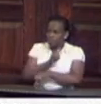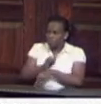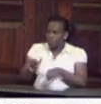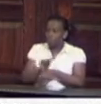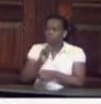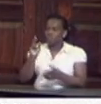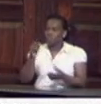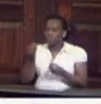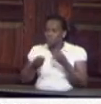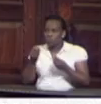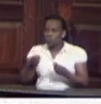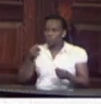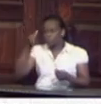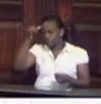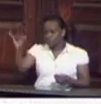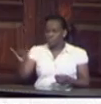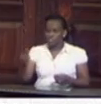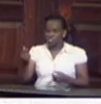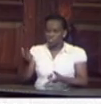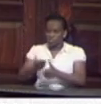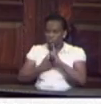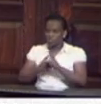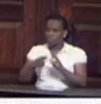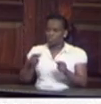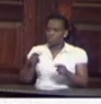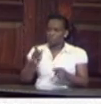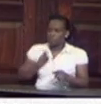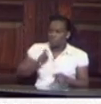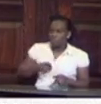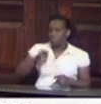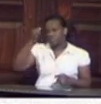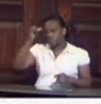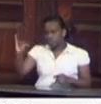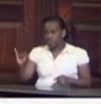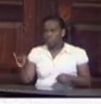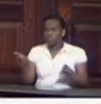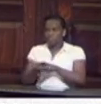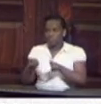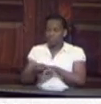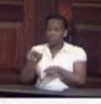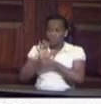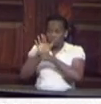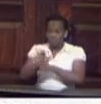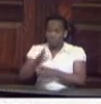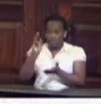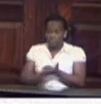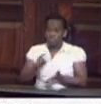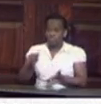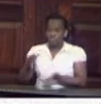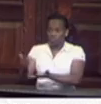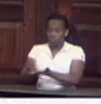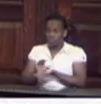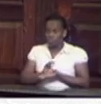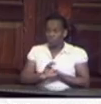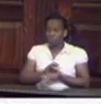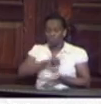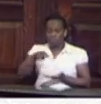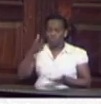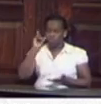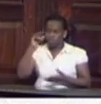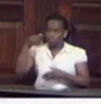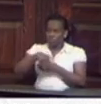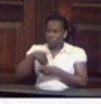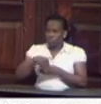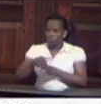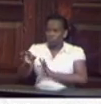sejam o confisco, né, que não sejam a maldade e que realmente tragam recursos. Nós temos votado, ontem votamos